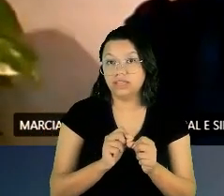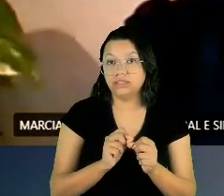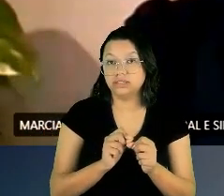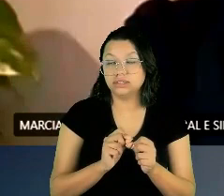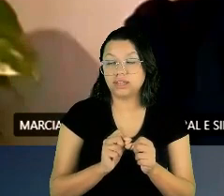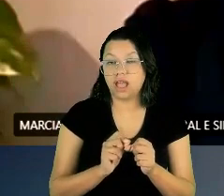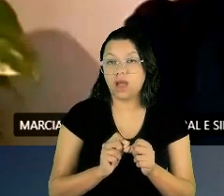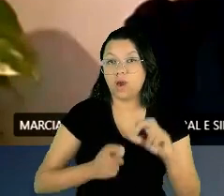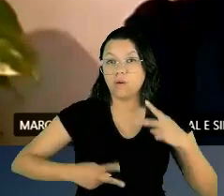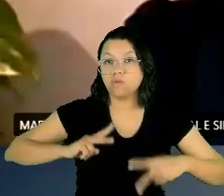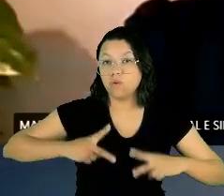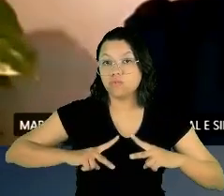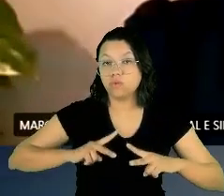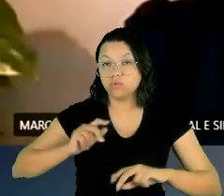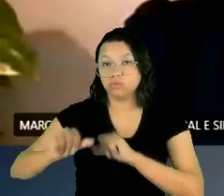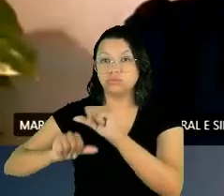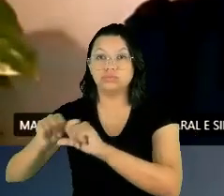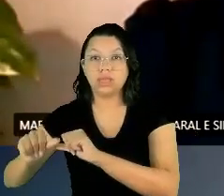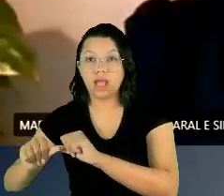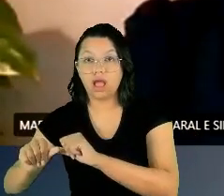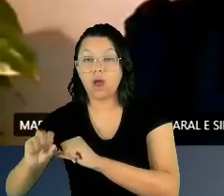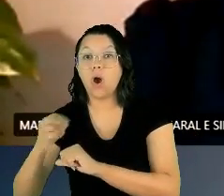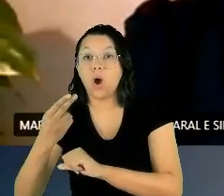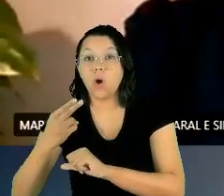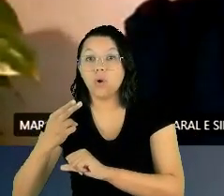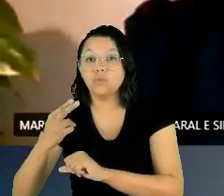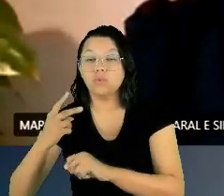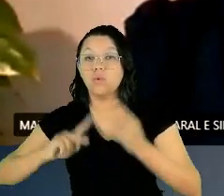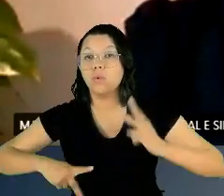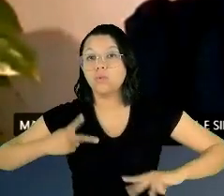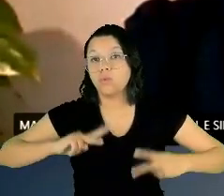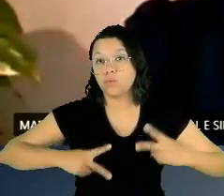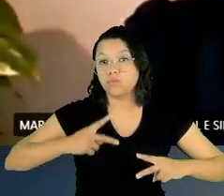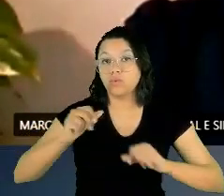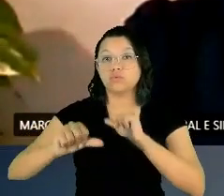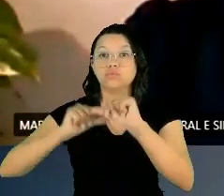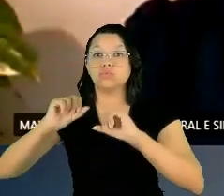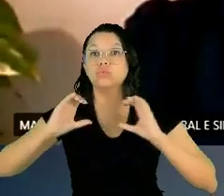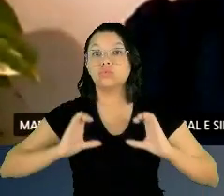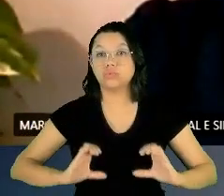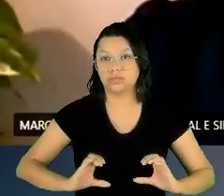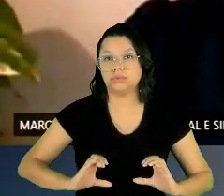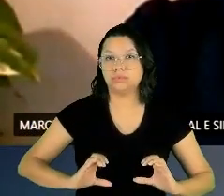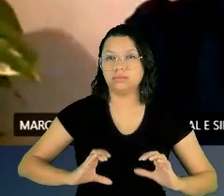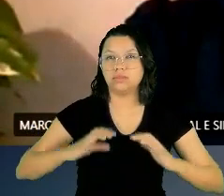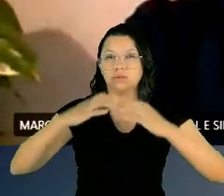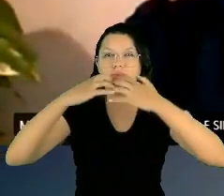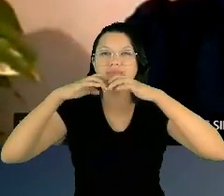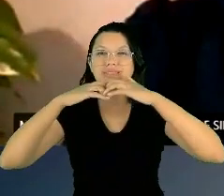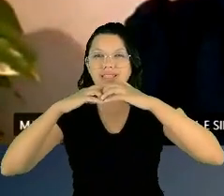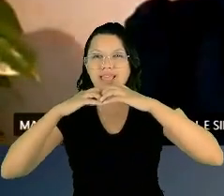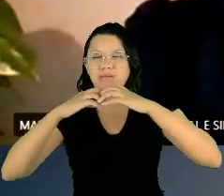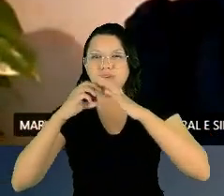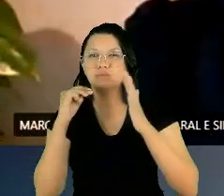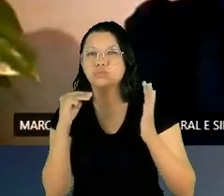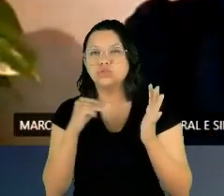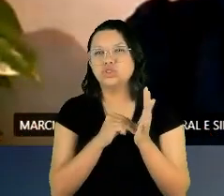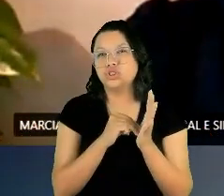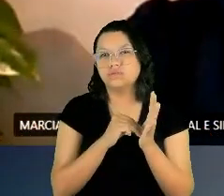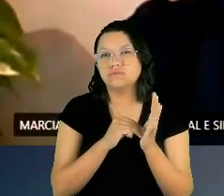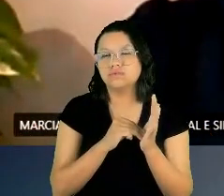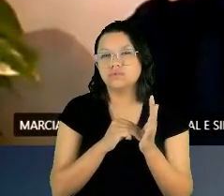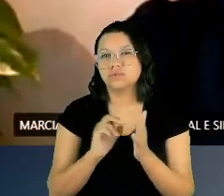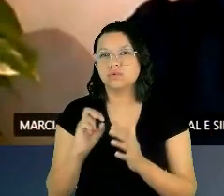ou a carga hormonal que determinou o comportamento? É uma questão assim que eu tenho dúvidas também, se o cérebro é causa ou é